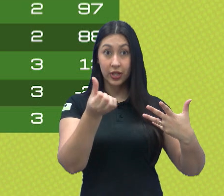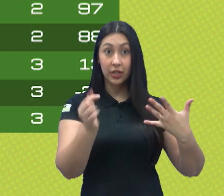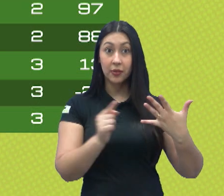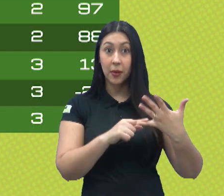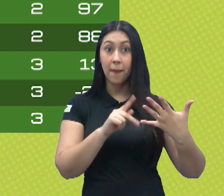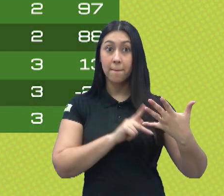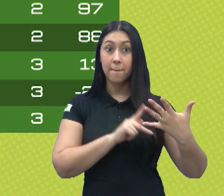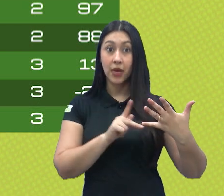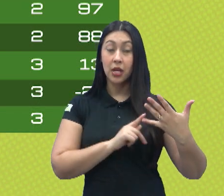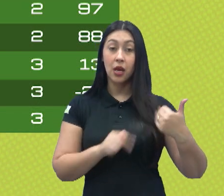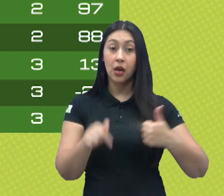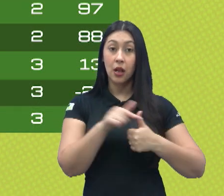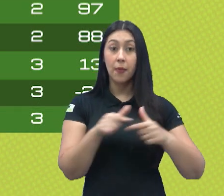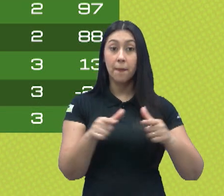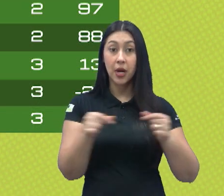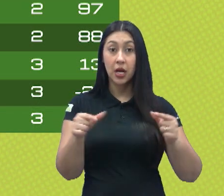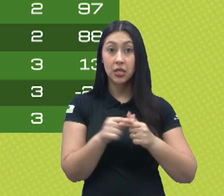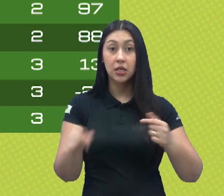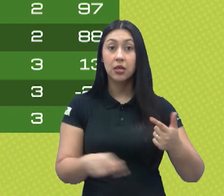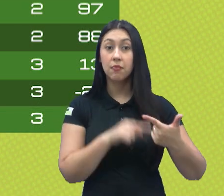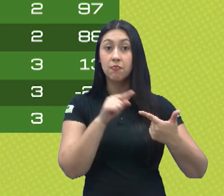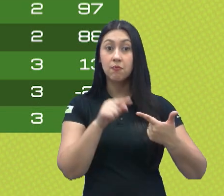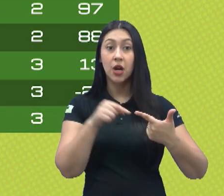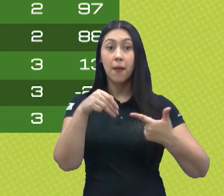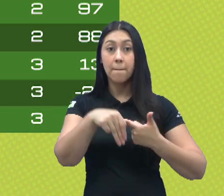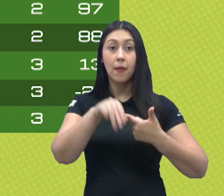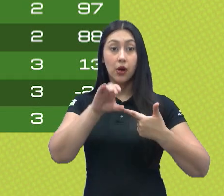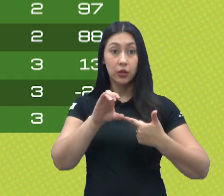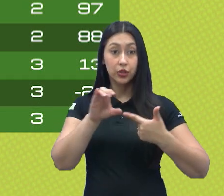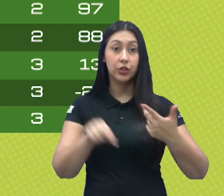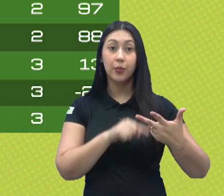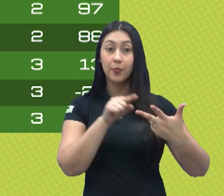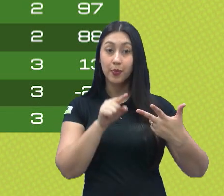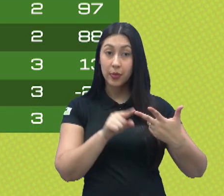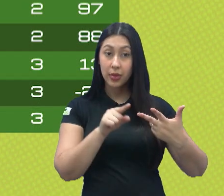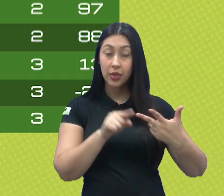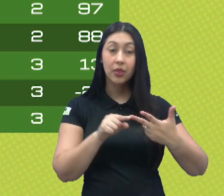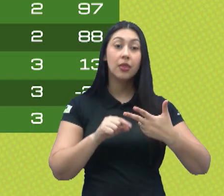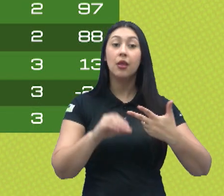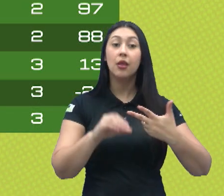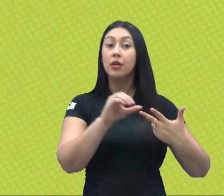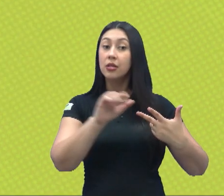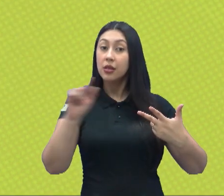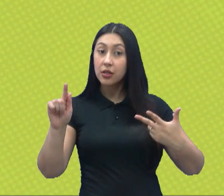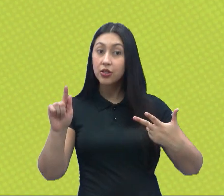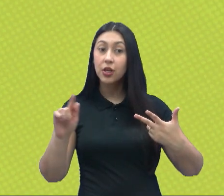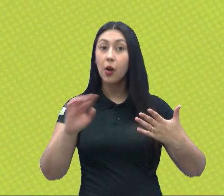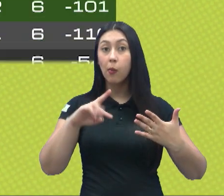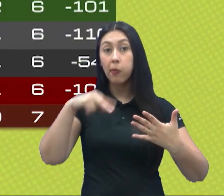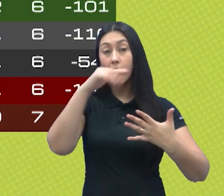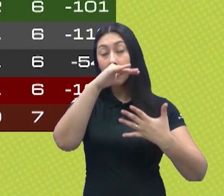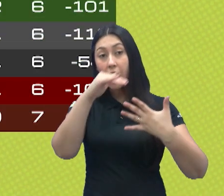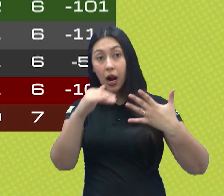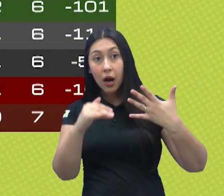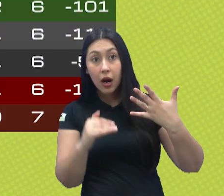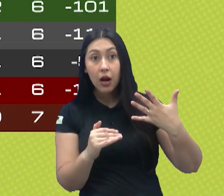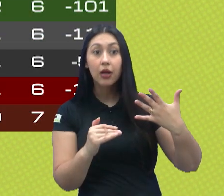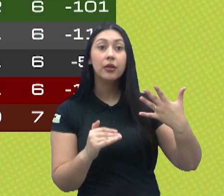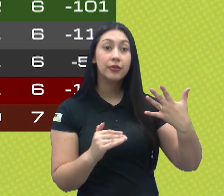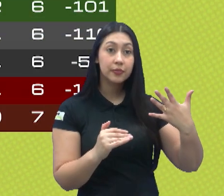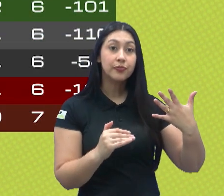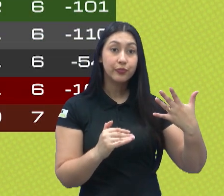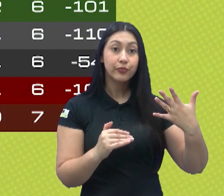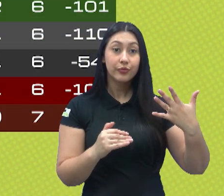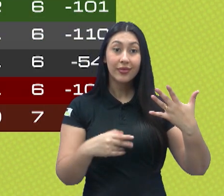Brasília, Mogi, Paulistano, Unifacisa, que é o próximo adversário do São José, e União Corinthians. Virando a tabela, o Matheus vai mostrar pra gente, o São